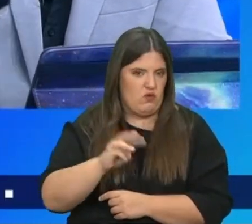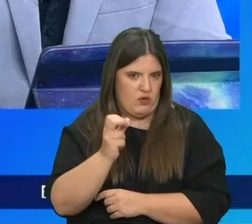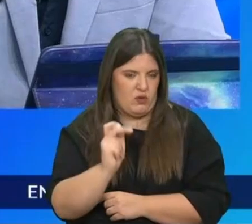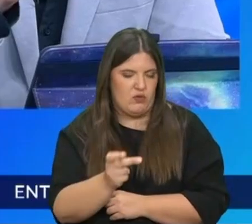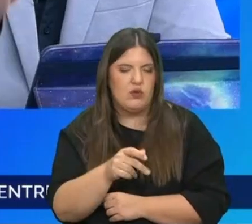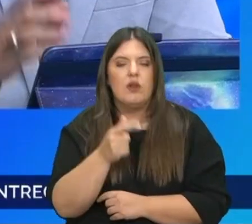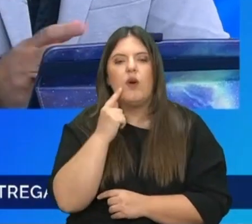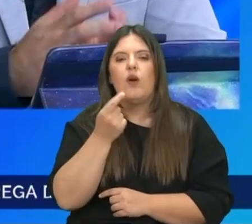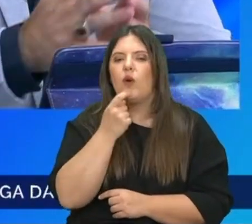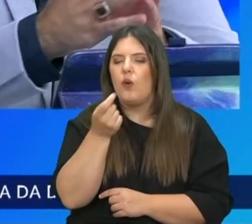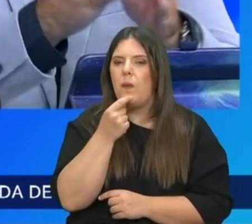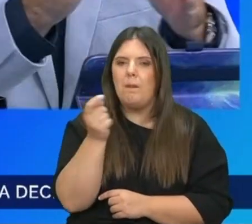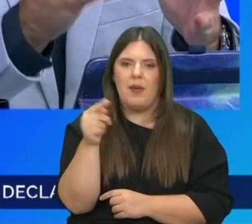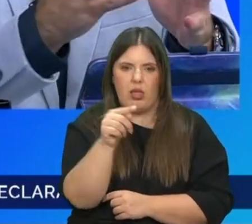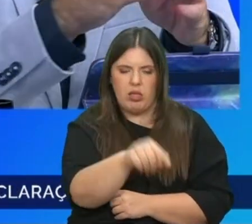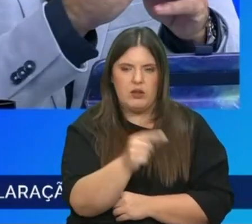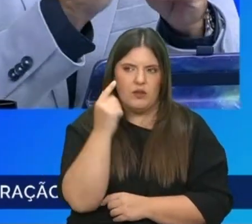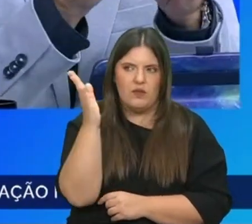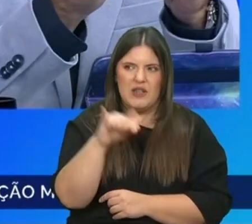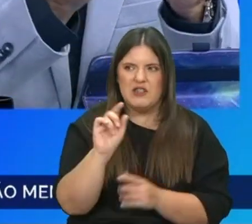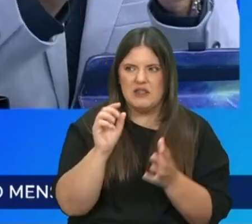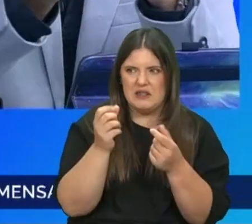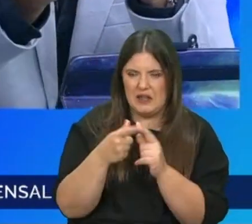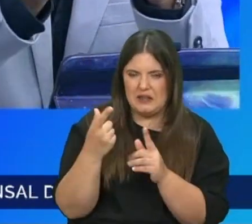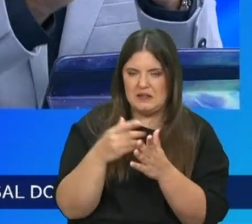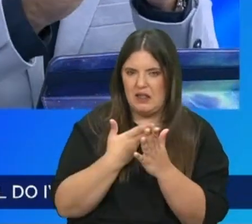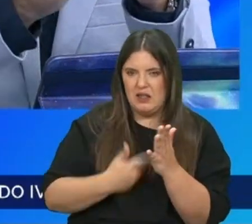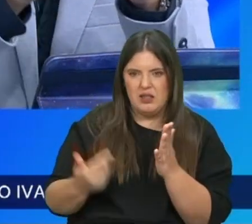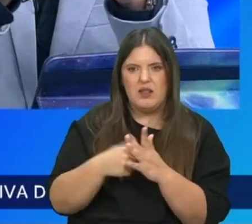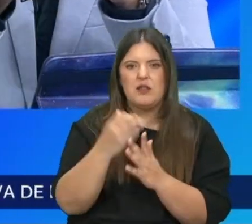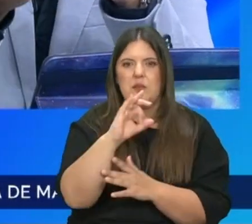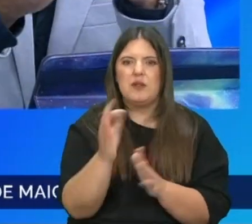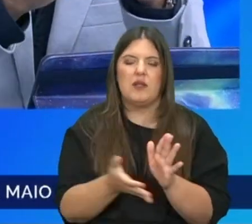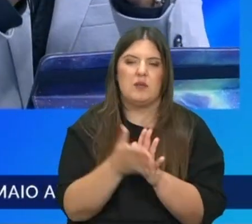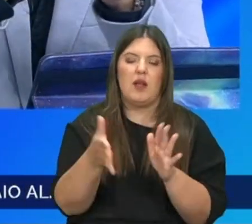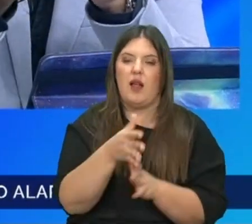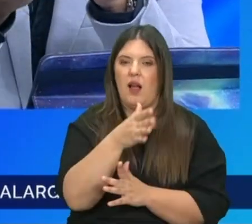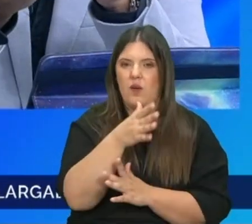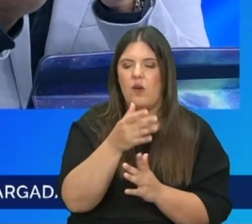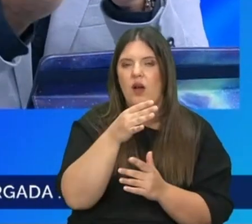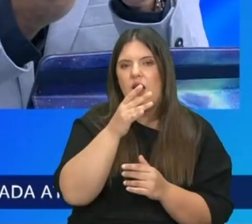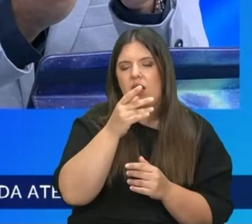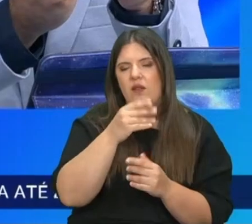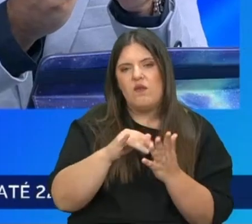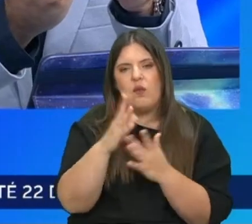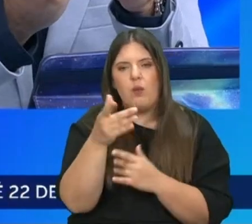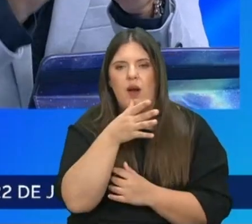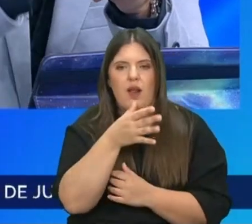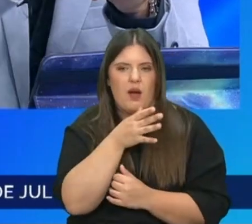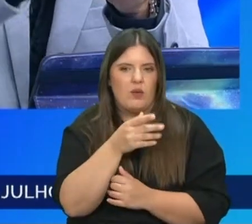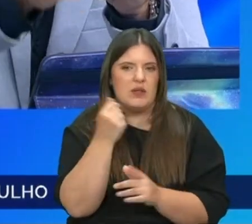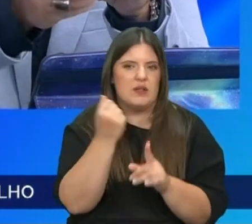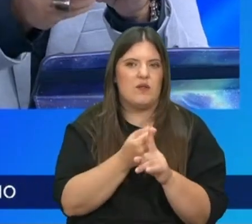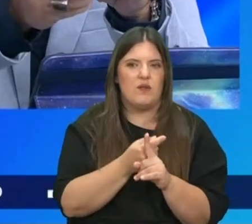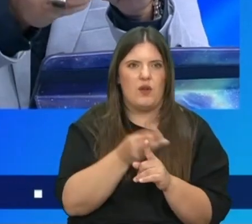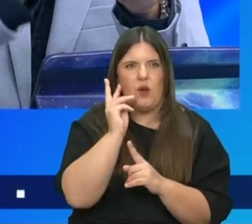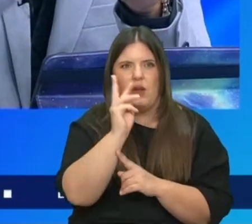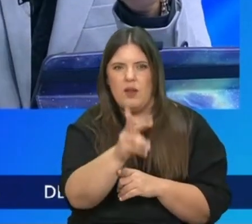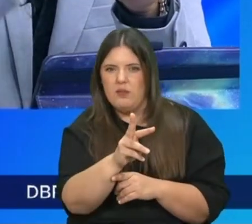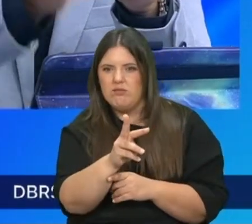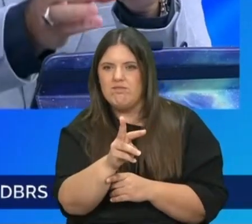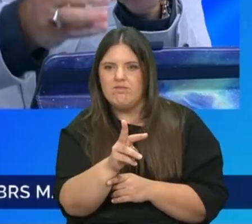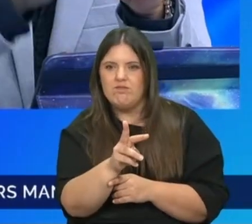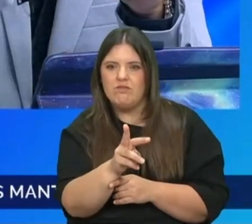cometas que possam vir destas estrelas tão antigas têm uma percentagem muito maior de água, de vapor de água. Desafio para os astrónomos: olhar para este